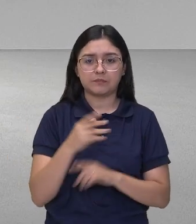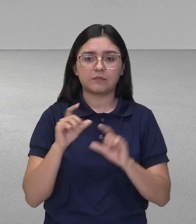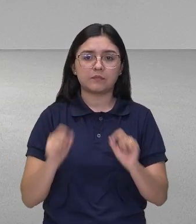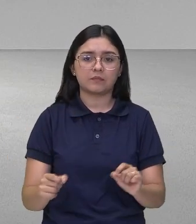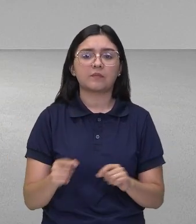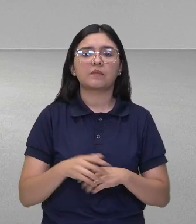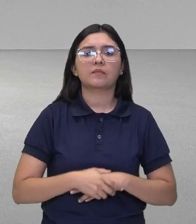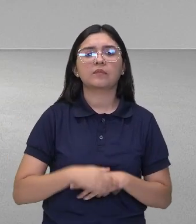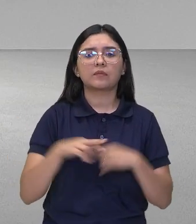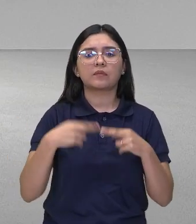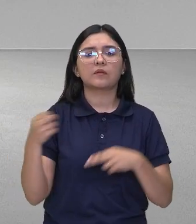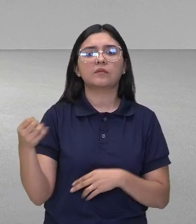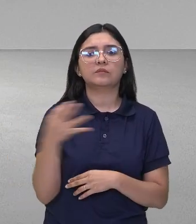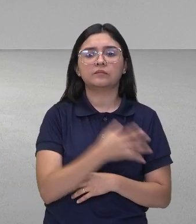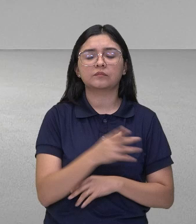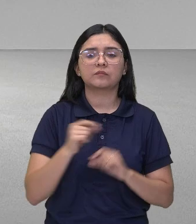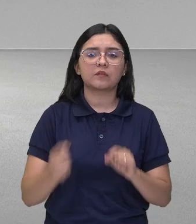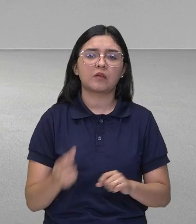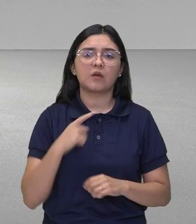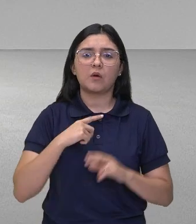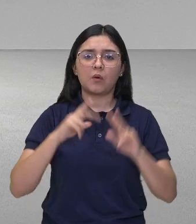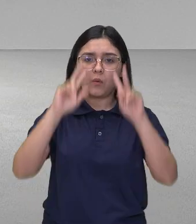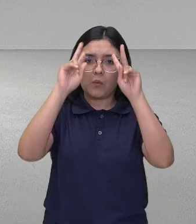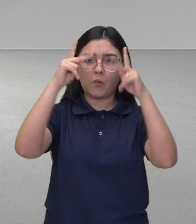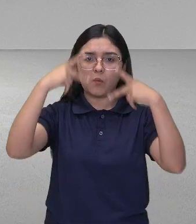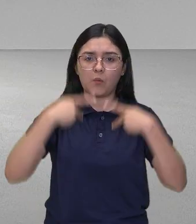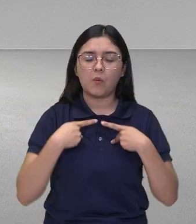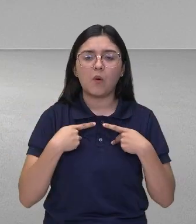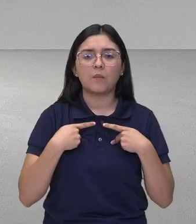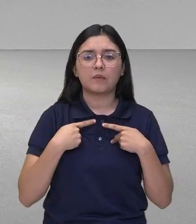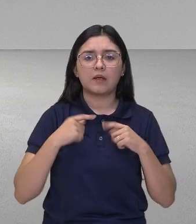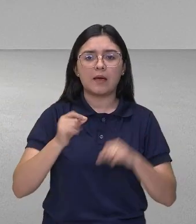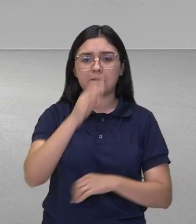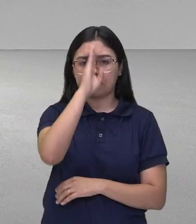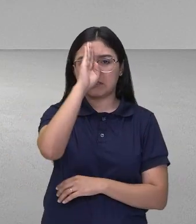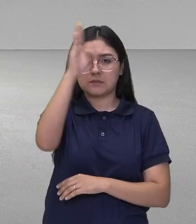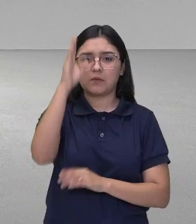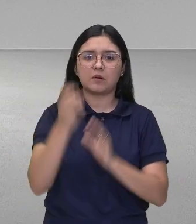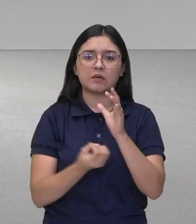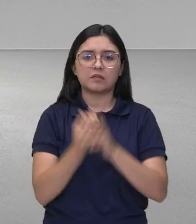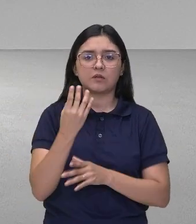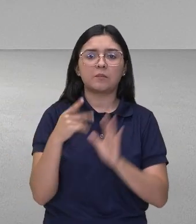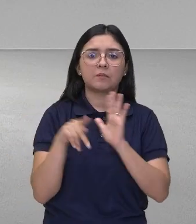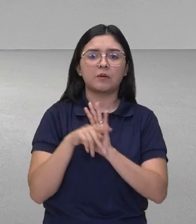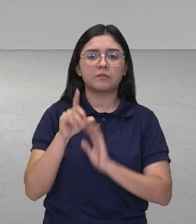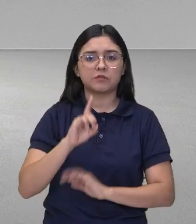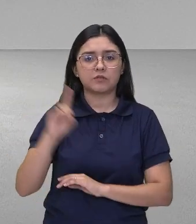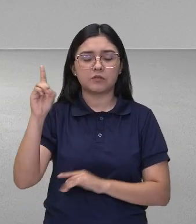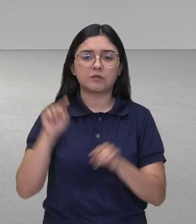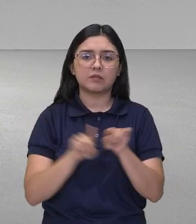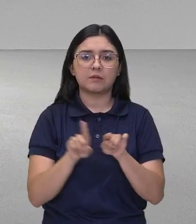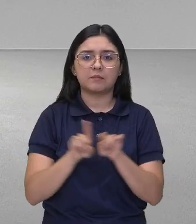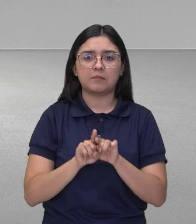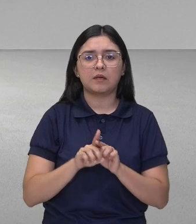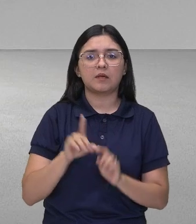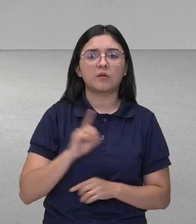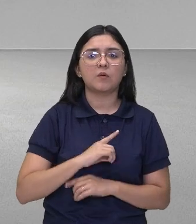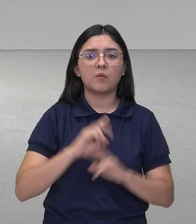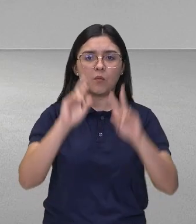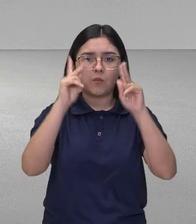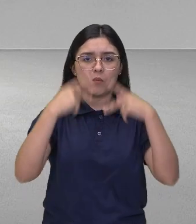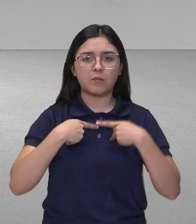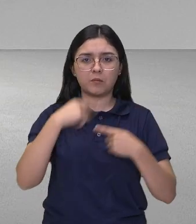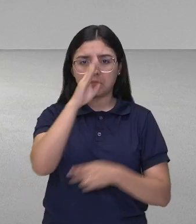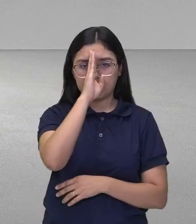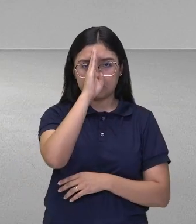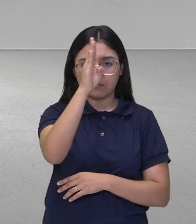renascentistas colocavam o homem como a suprema criação de Deus e como aí o centro, então, desse universo.